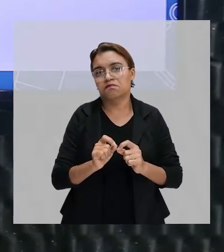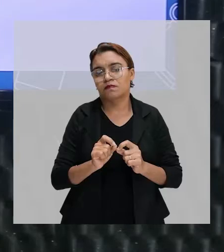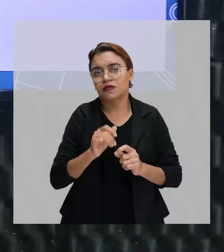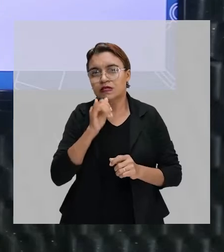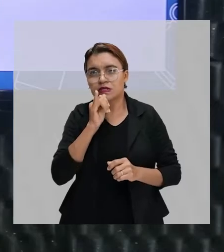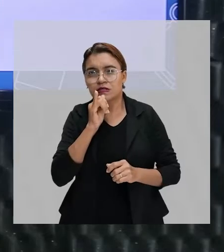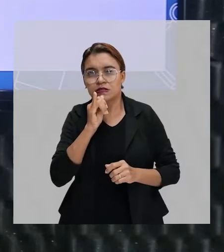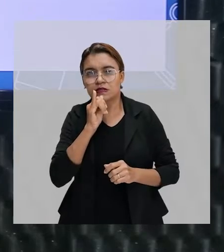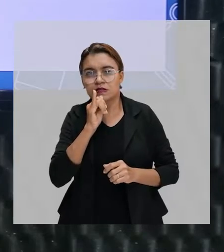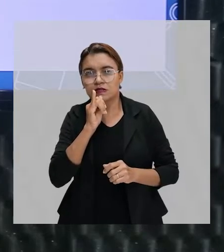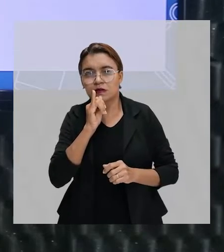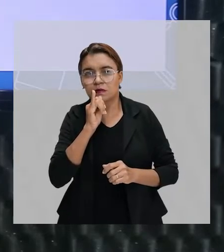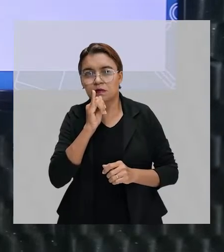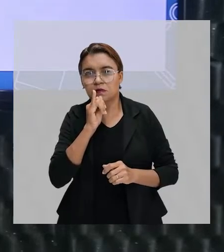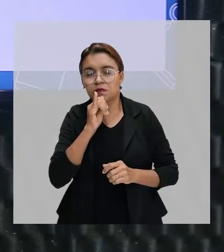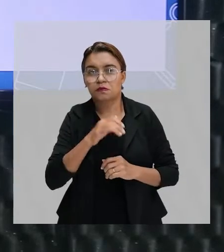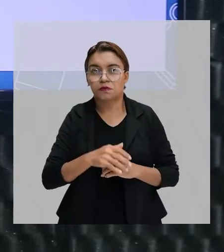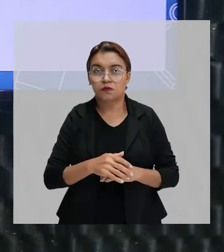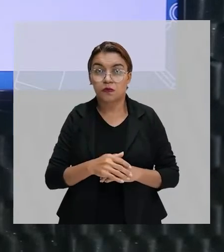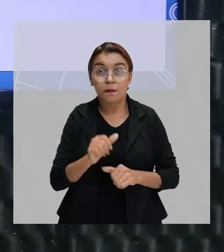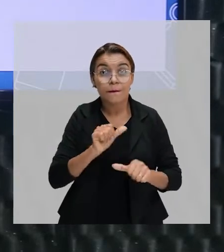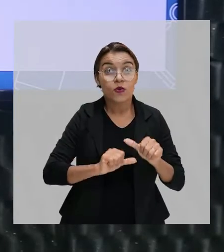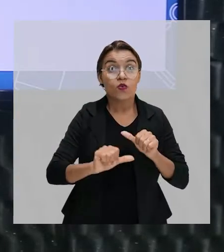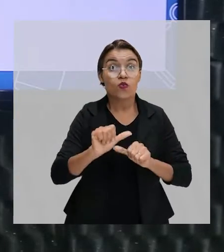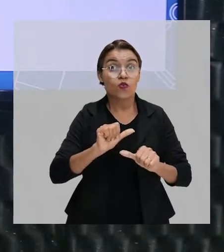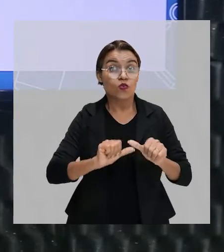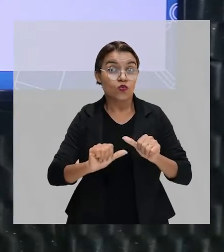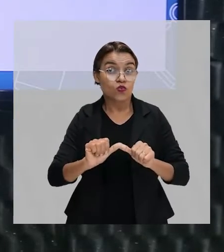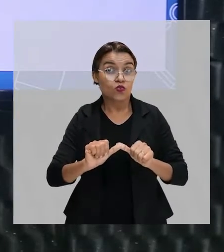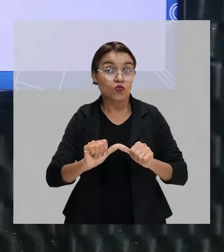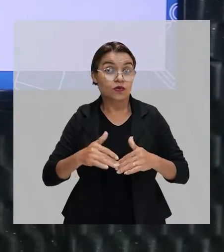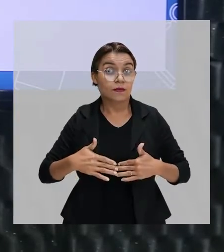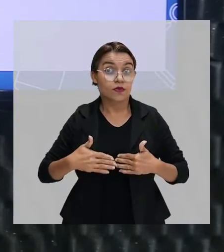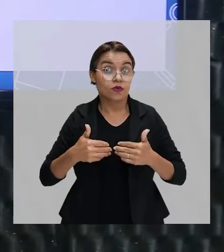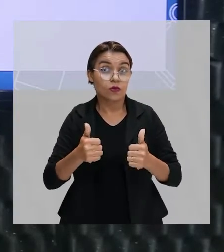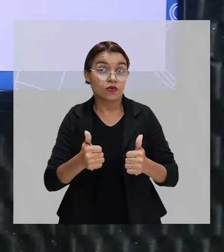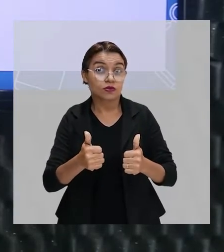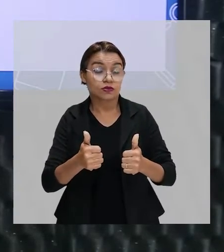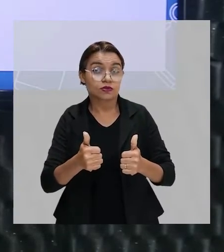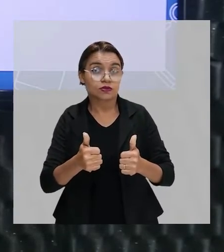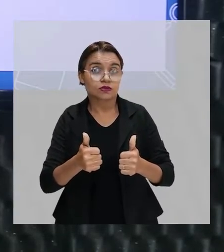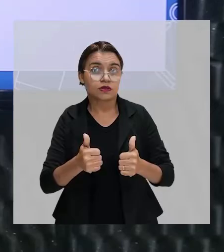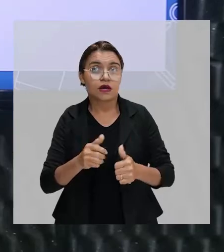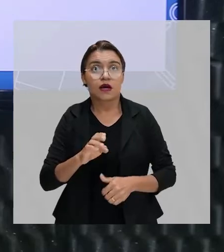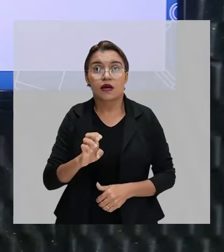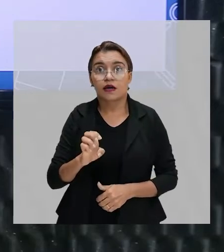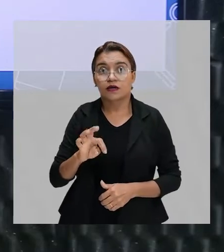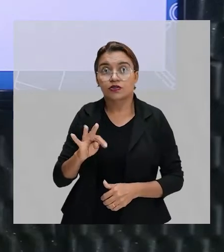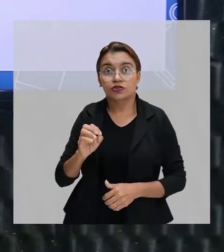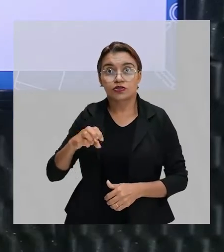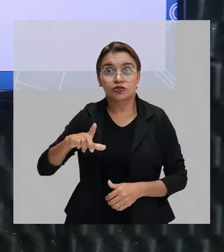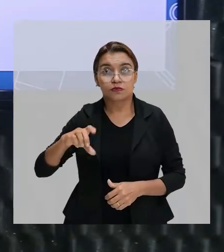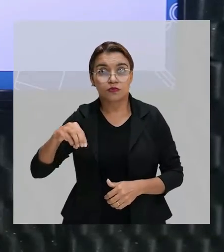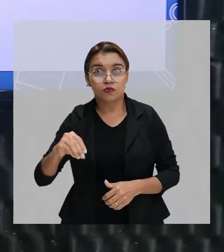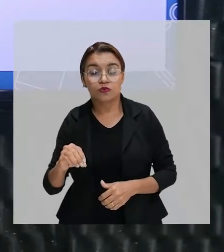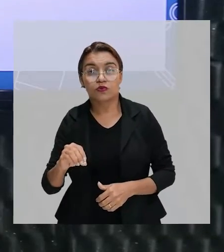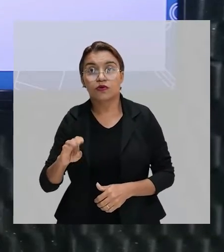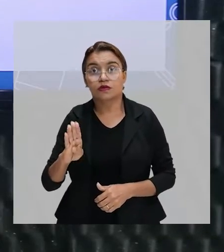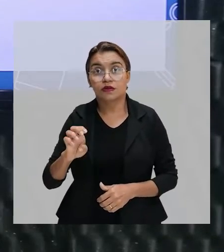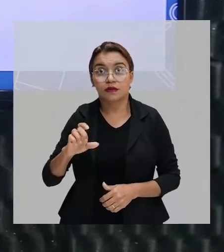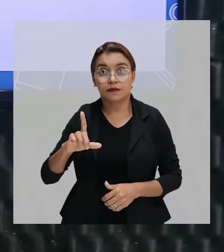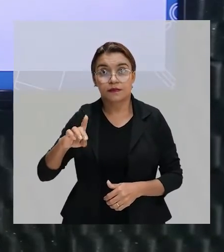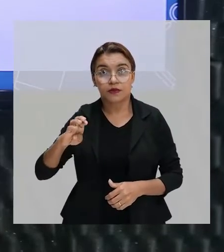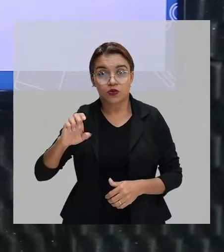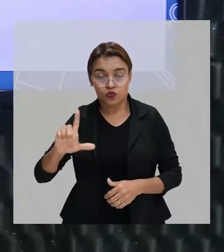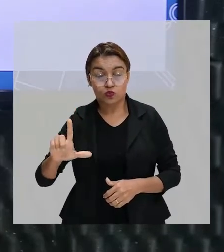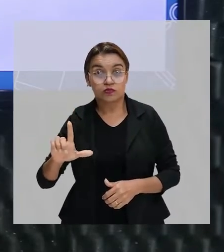gerar algum efeito para melhoria do rendimento e já vai ser o estímulo débil um estímulo insuficiente aí a gente